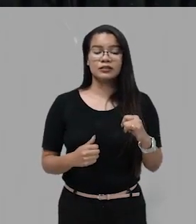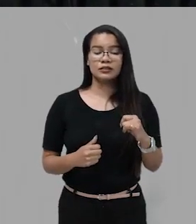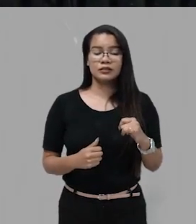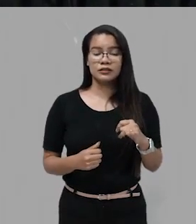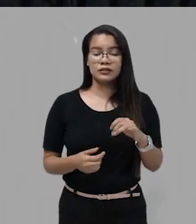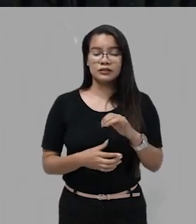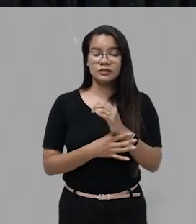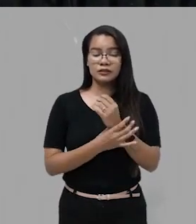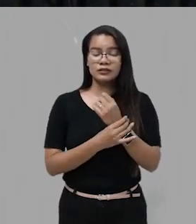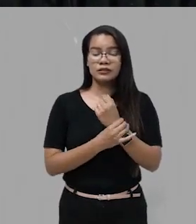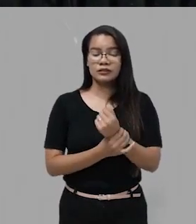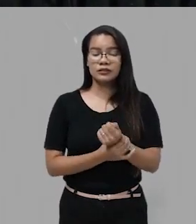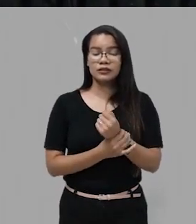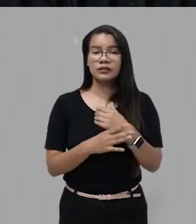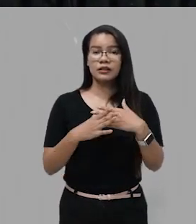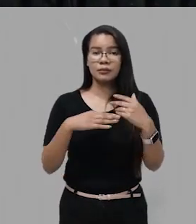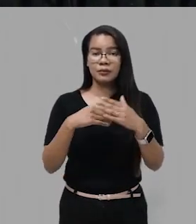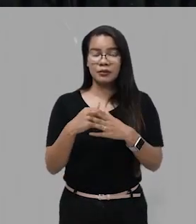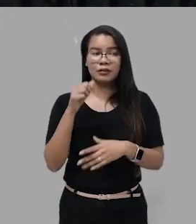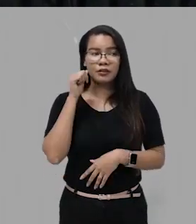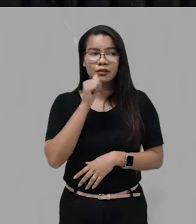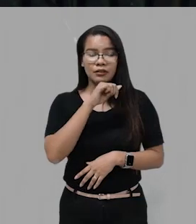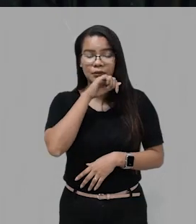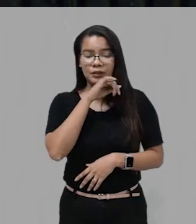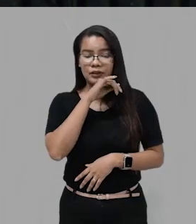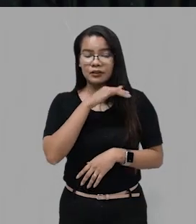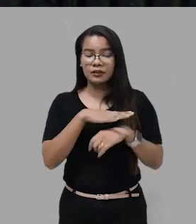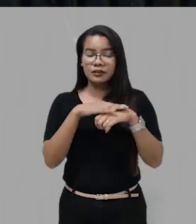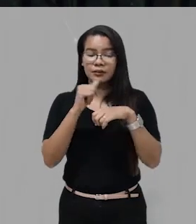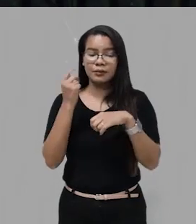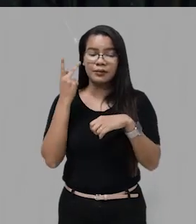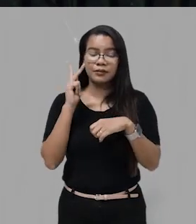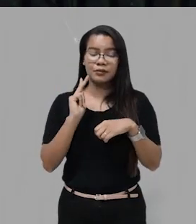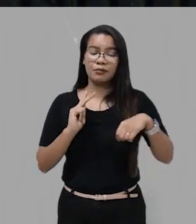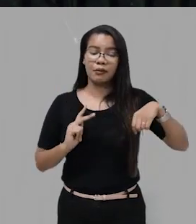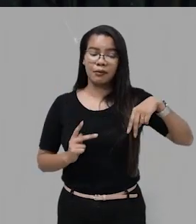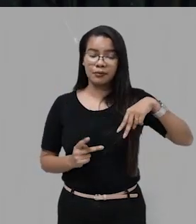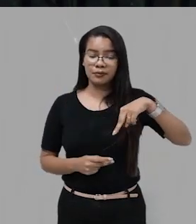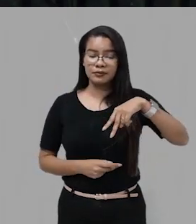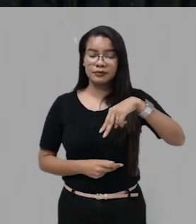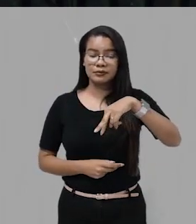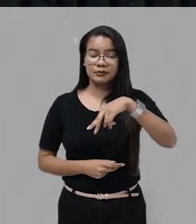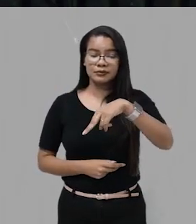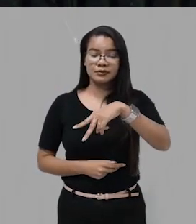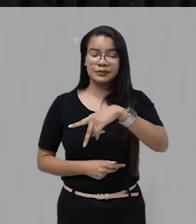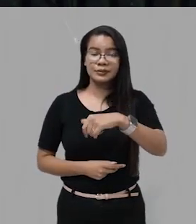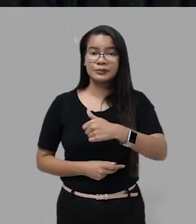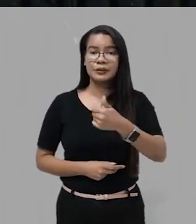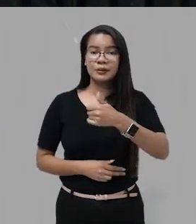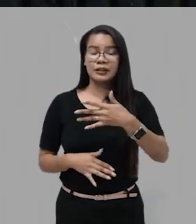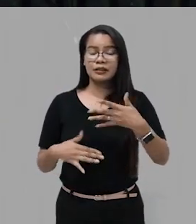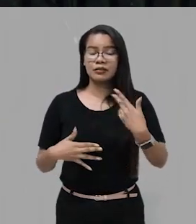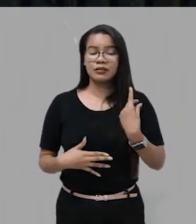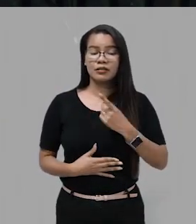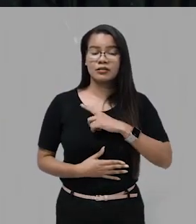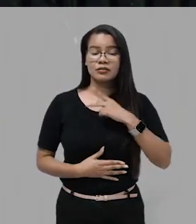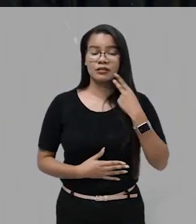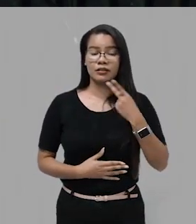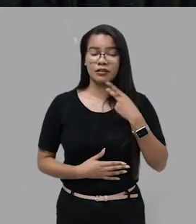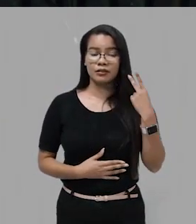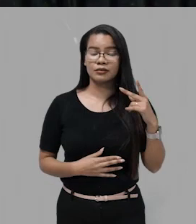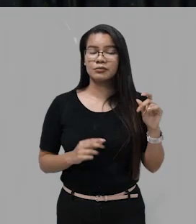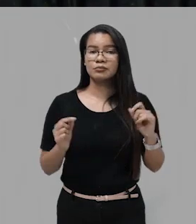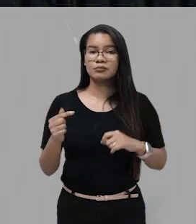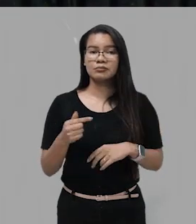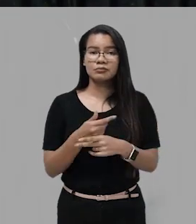filha. Aquela coisinha com o intuito de fazer com que ela dê ali os seus primeiros passos. Aqui nós estamos falando de algo